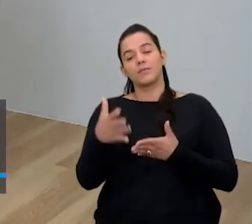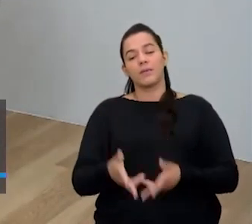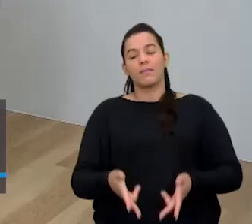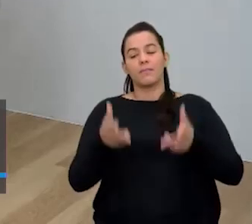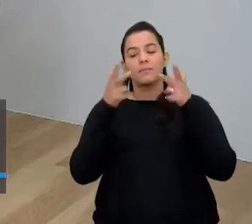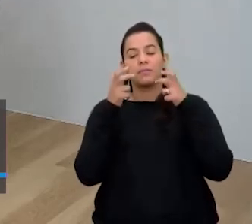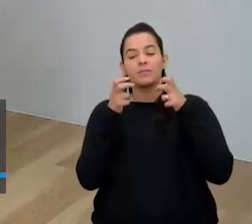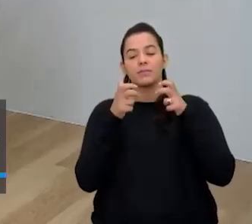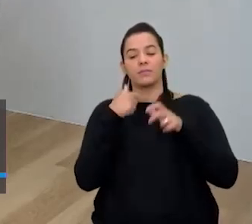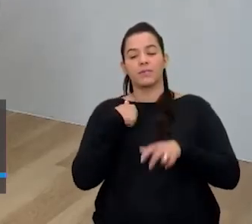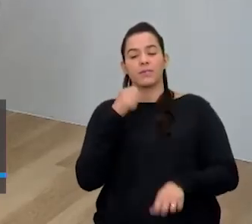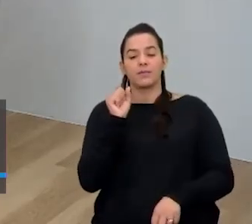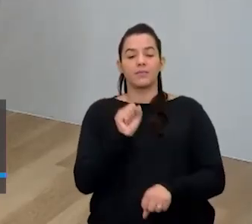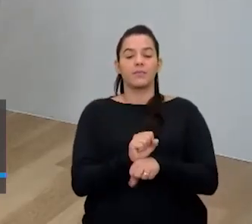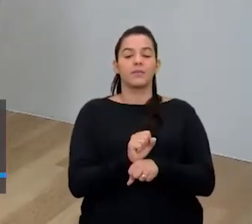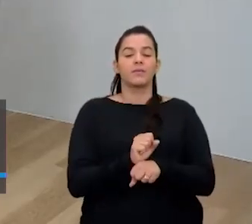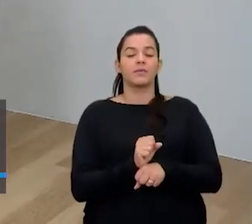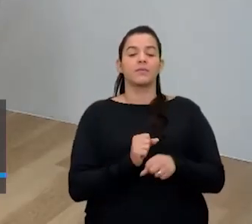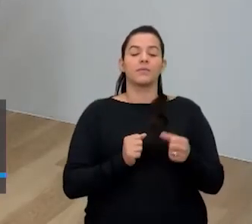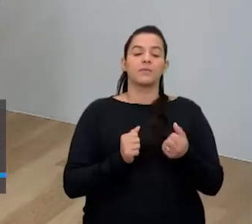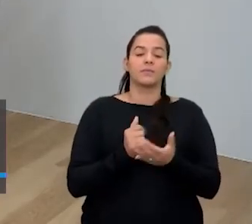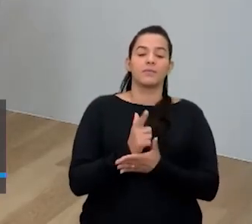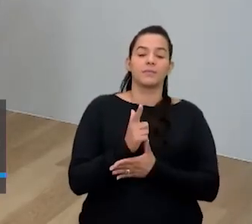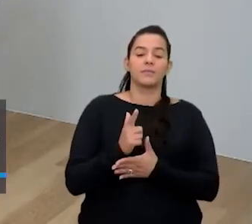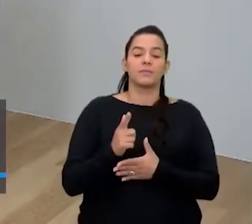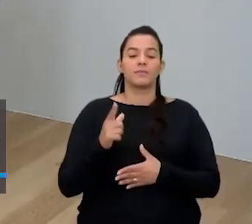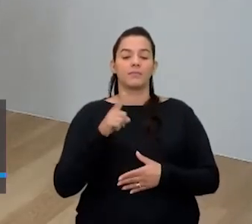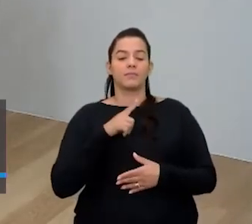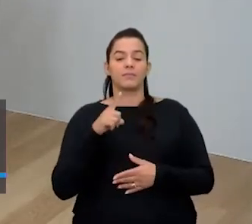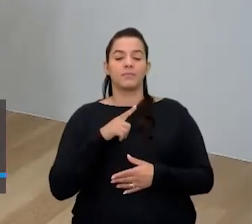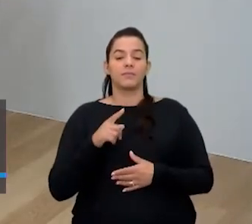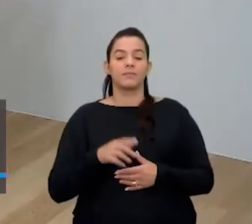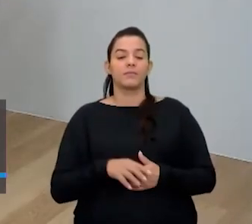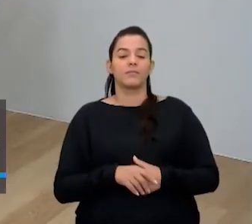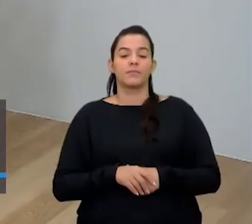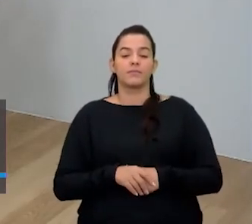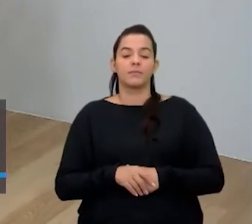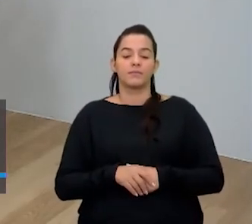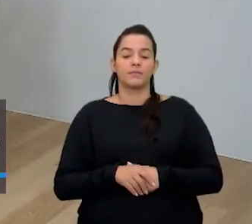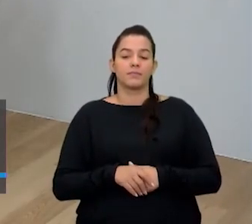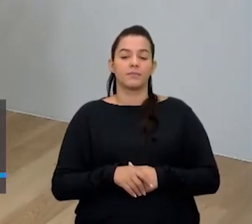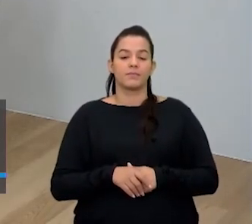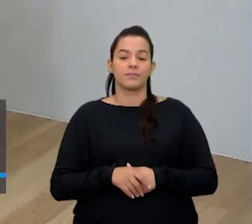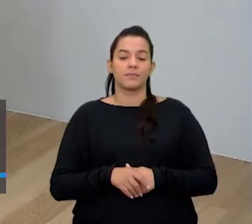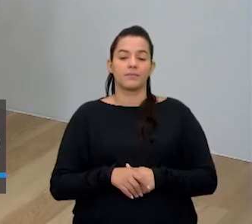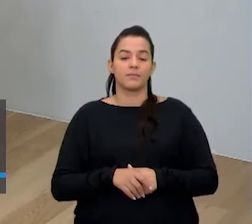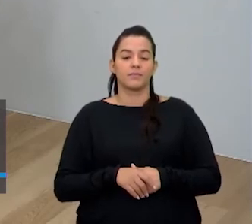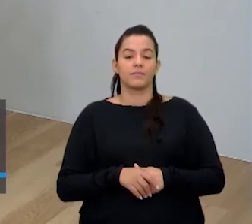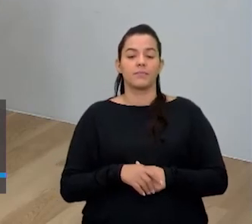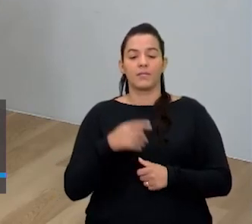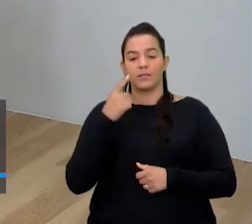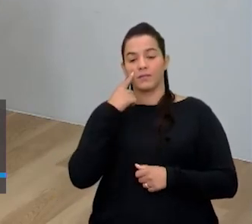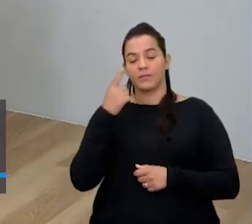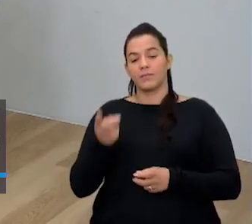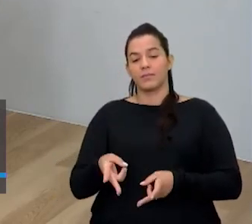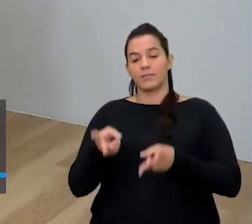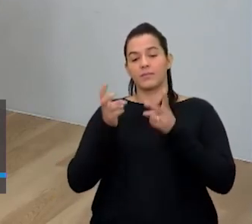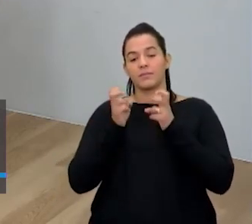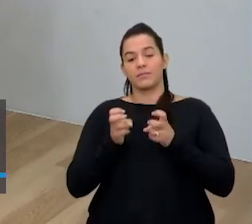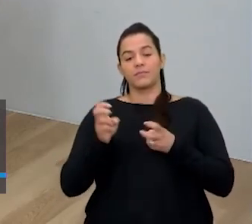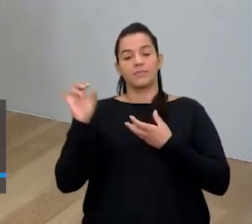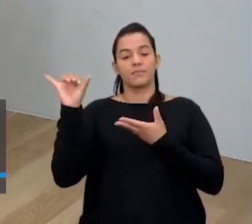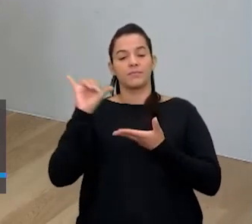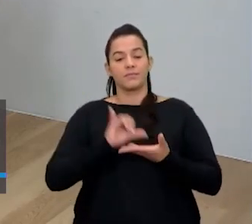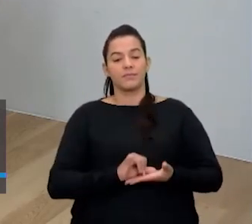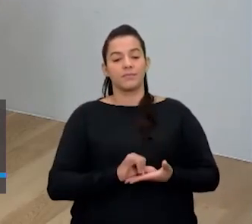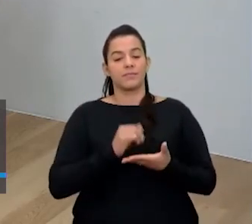vezes eu parava lá também para comprar alguma coisa, porque ninguém é de ferro, né? E eu pude notar que ele era um estrangeiro. E foi a